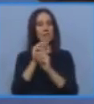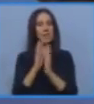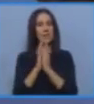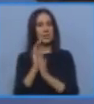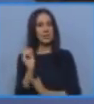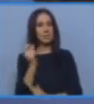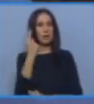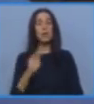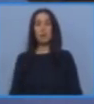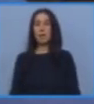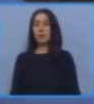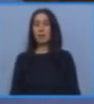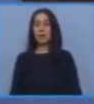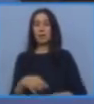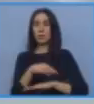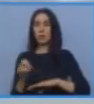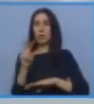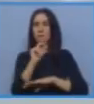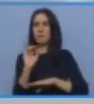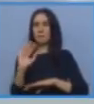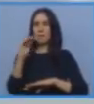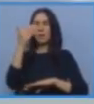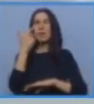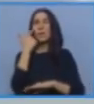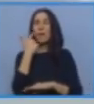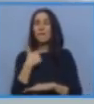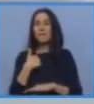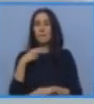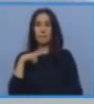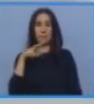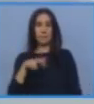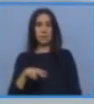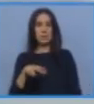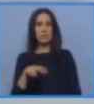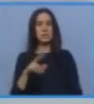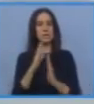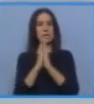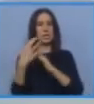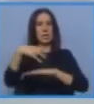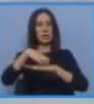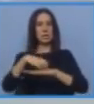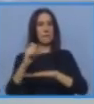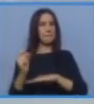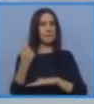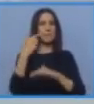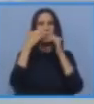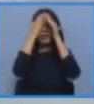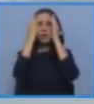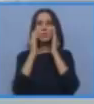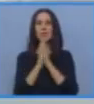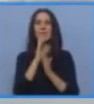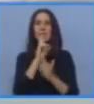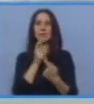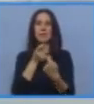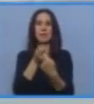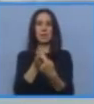é a primeira. Eu creio que é mesmo no país a primeira dedicada a Nossa Senhora de Fátima, que